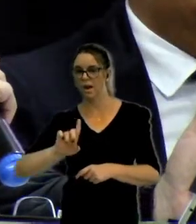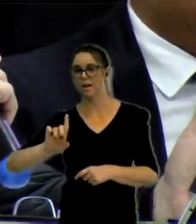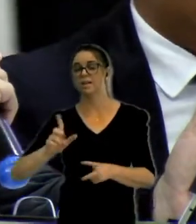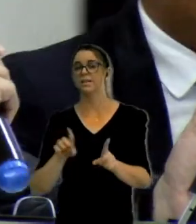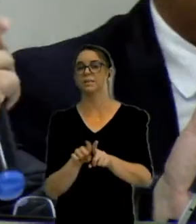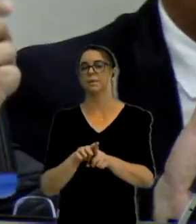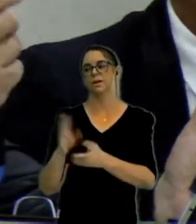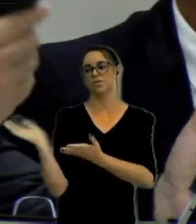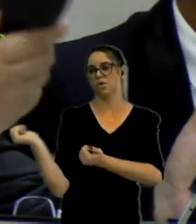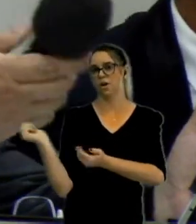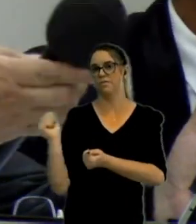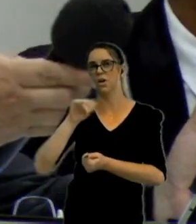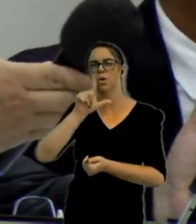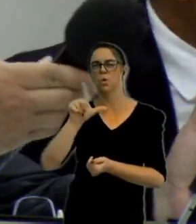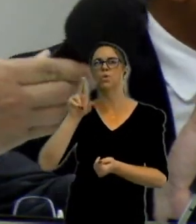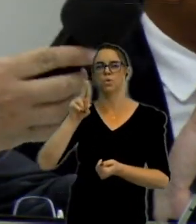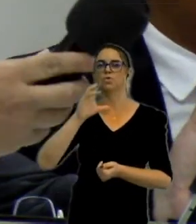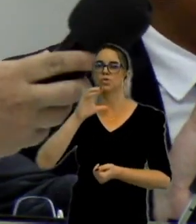Oliveira.